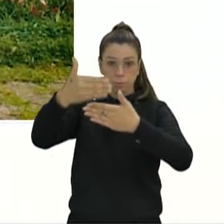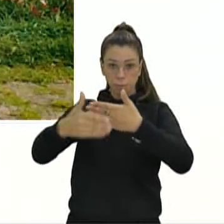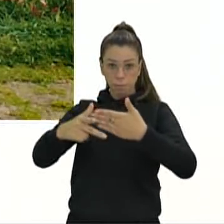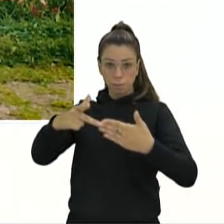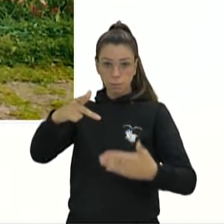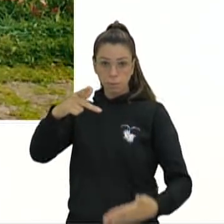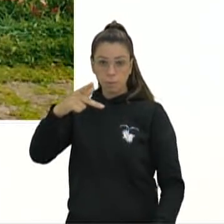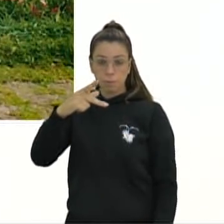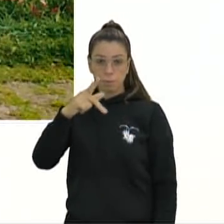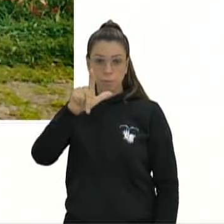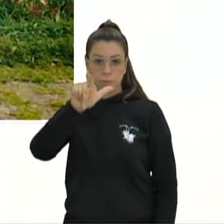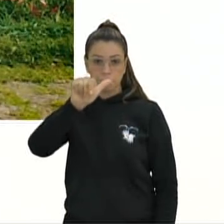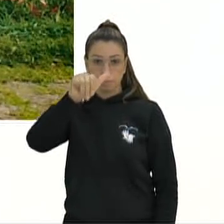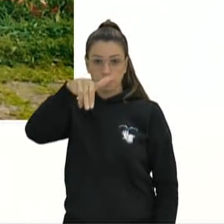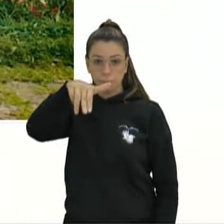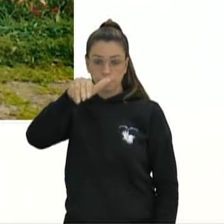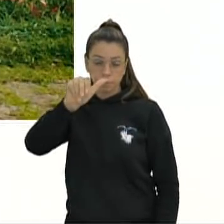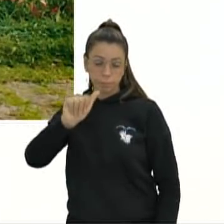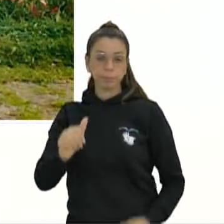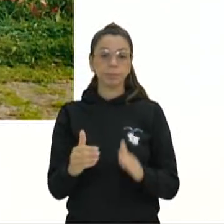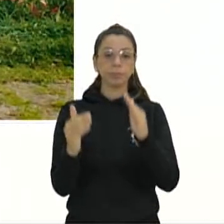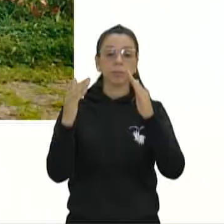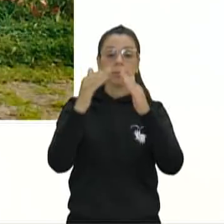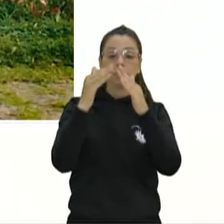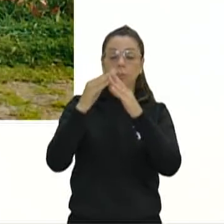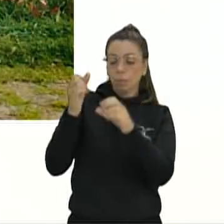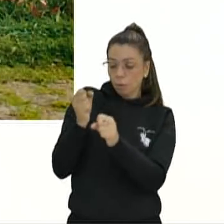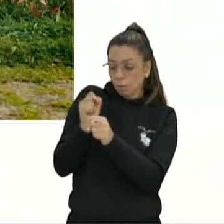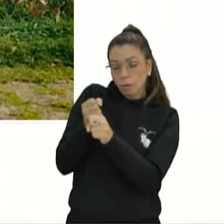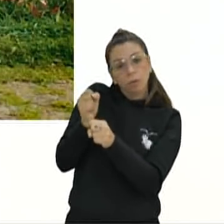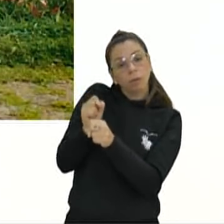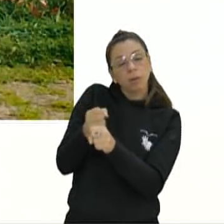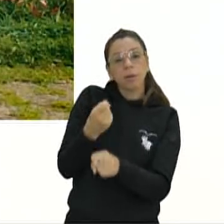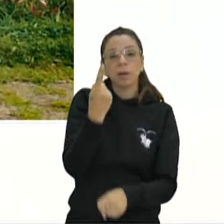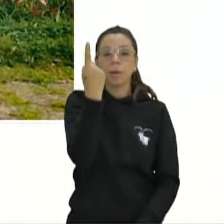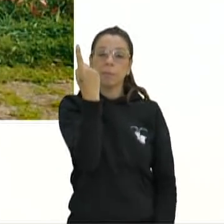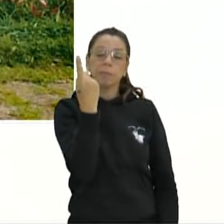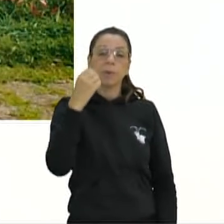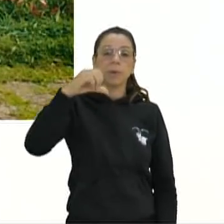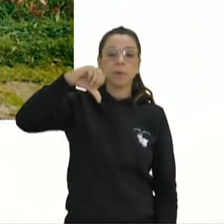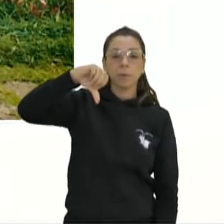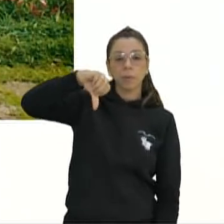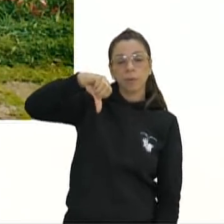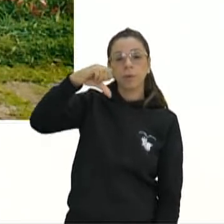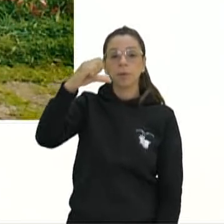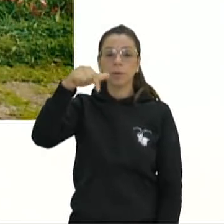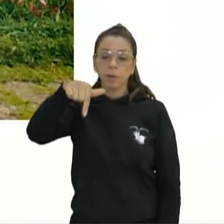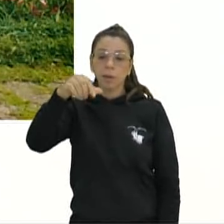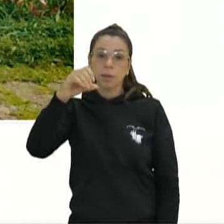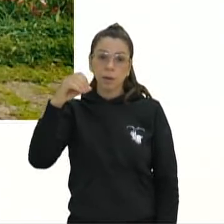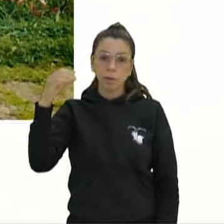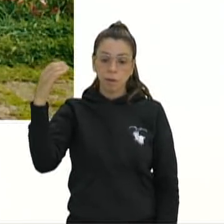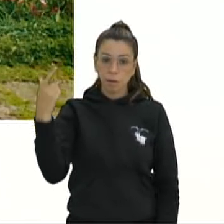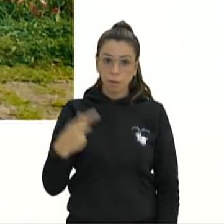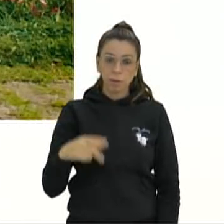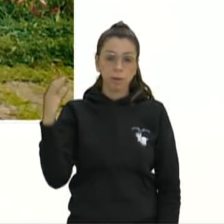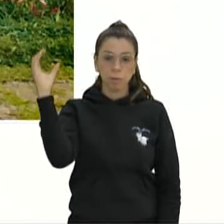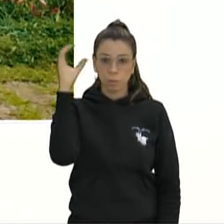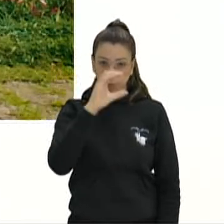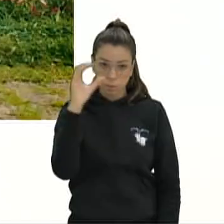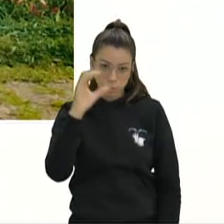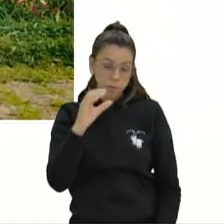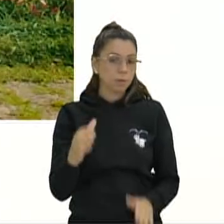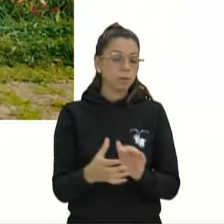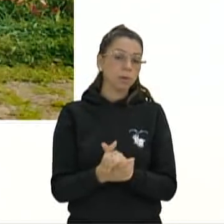Essa fachada dessa casa, que foi construída em 1870 em Curitiba, ela tem muitos traços